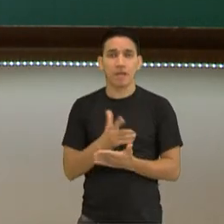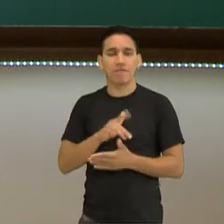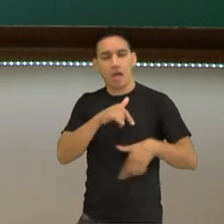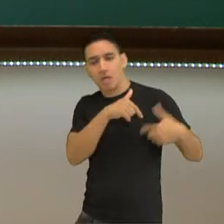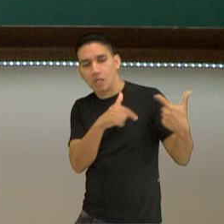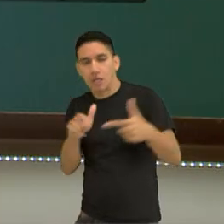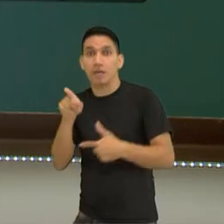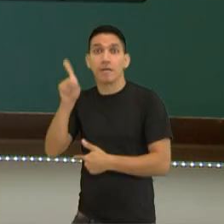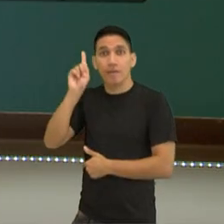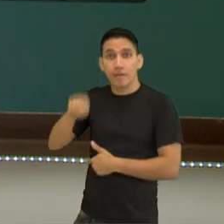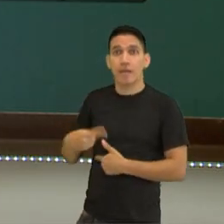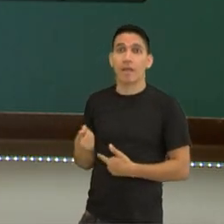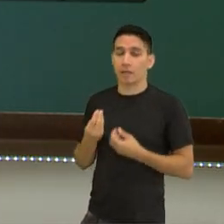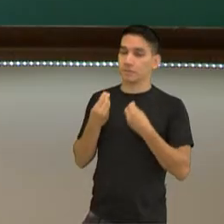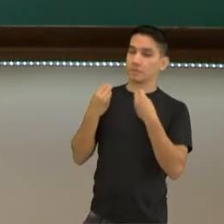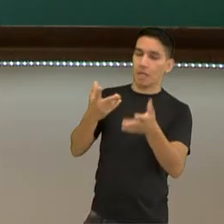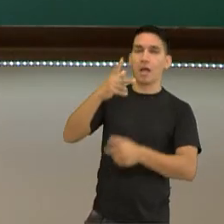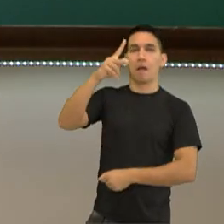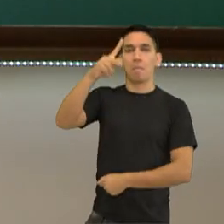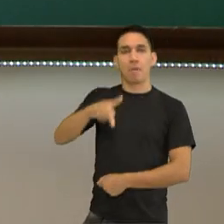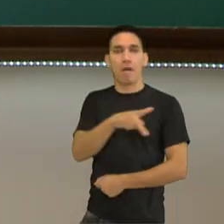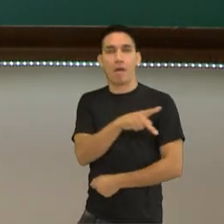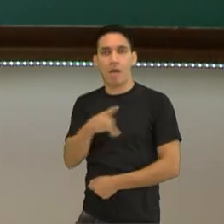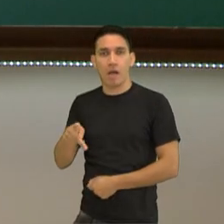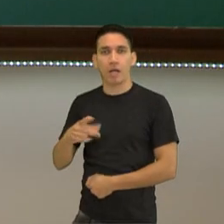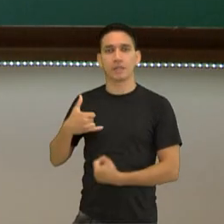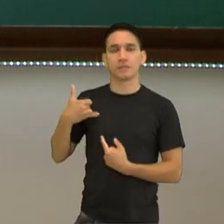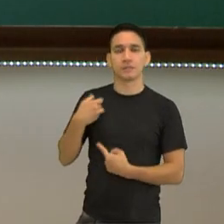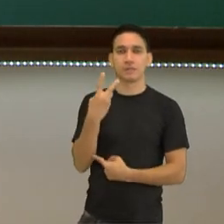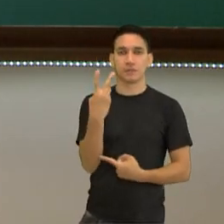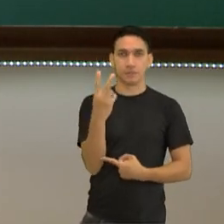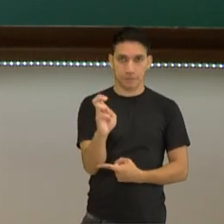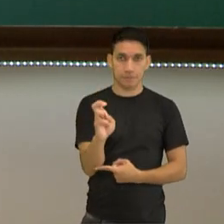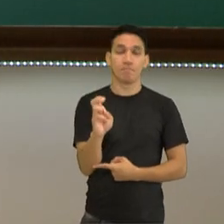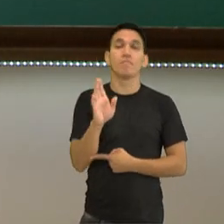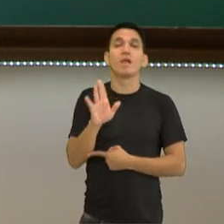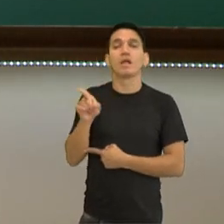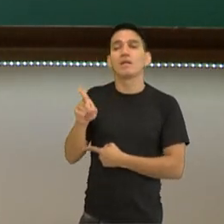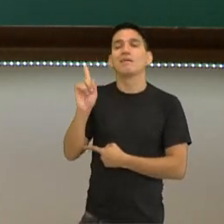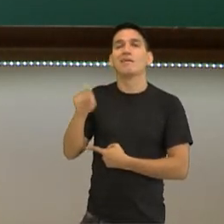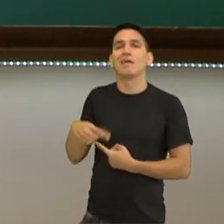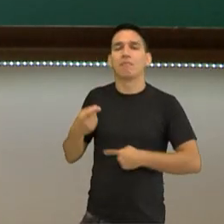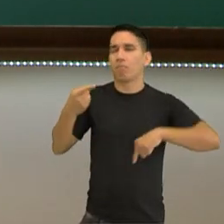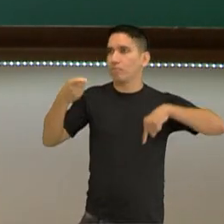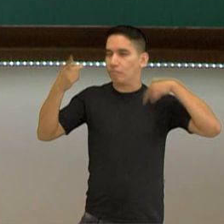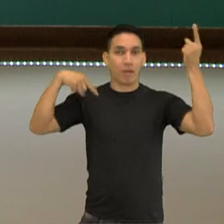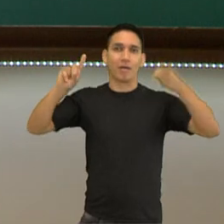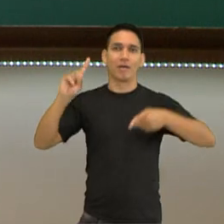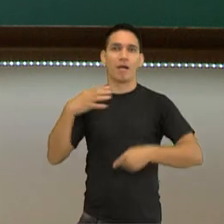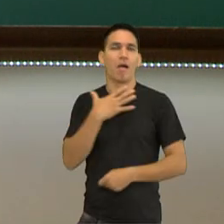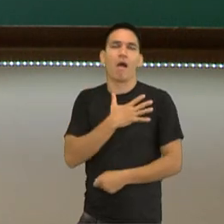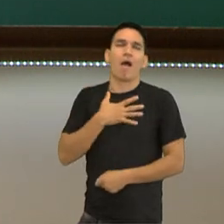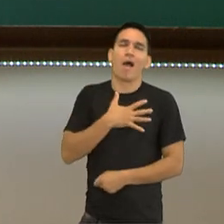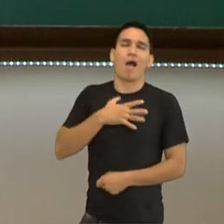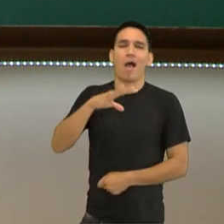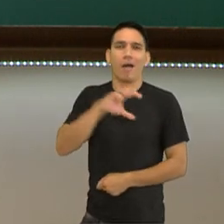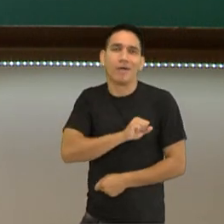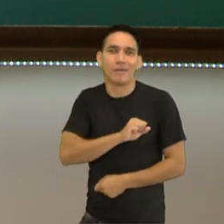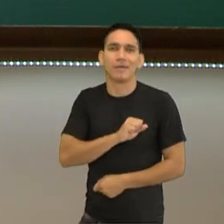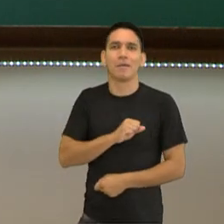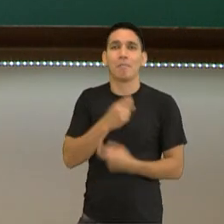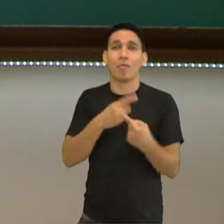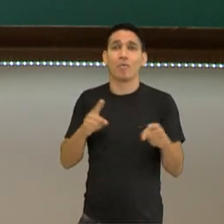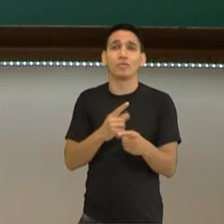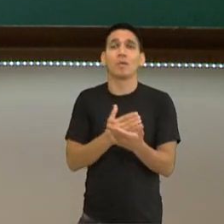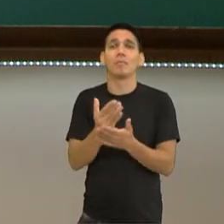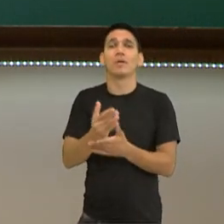Ele foi ordenado padre aos 25 anos. Só que ele era tão louco, cara, gostava tanto de música que às vezes ele estava no meio de